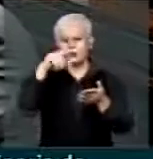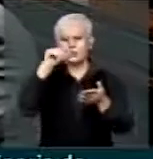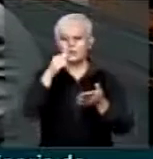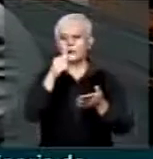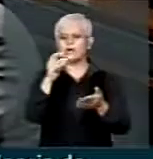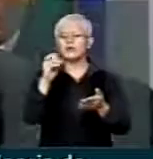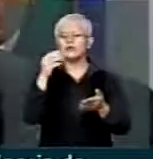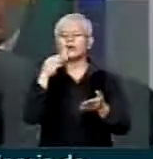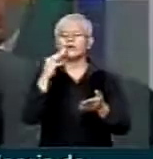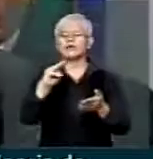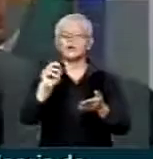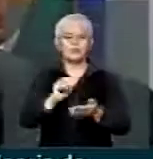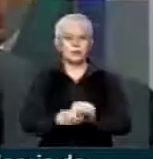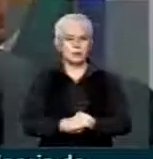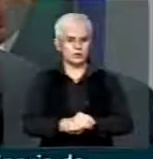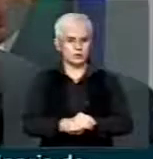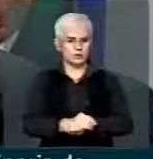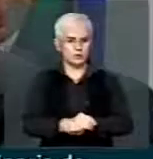milhões?